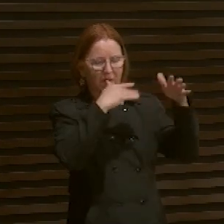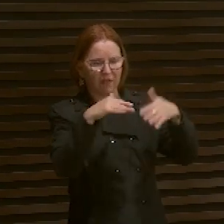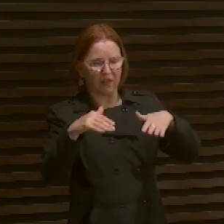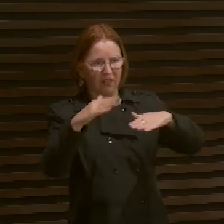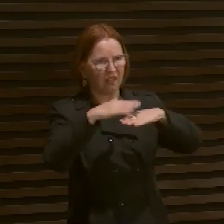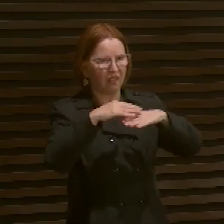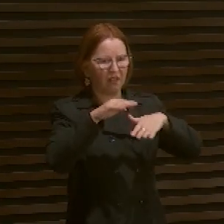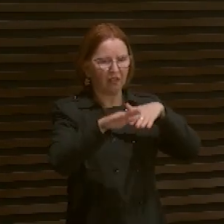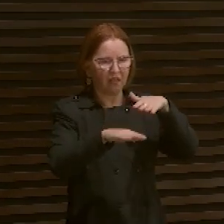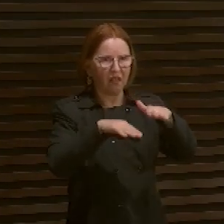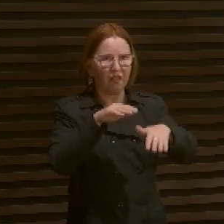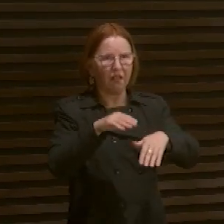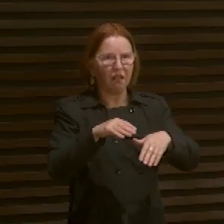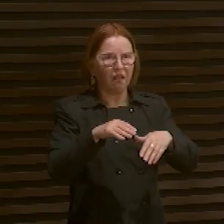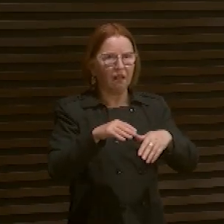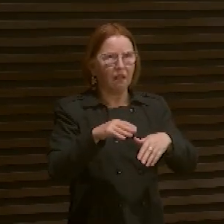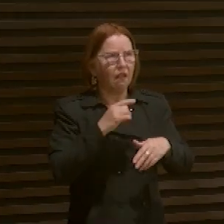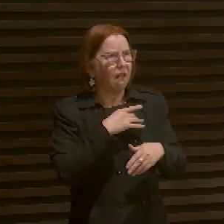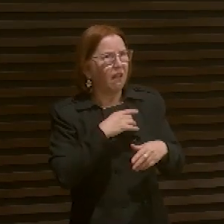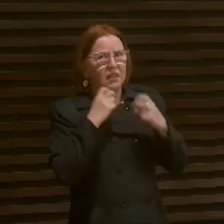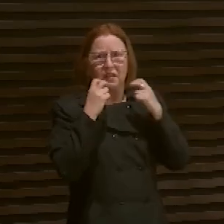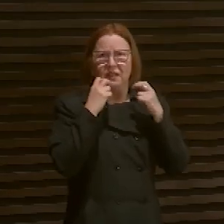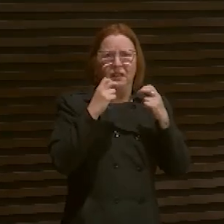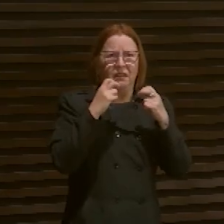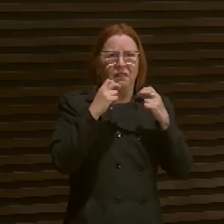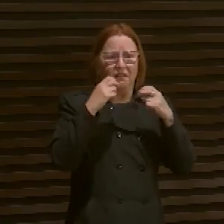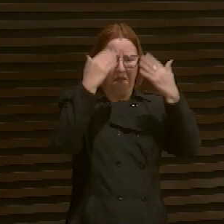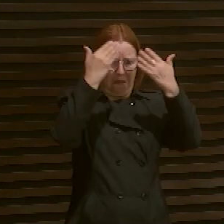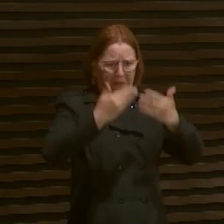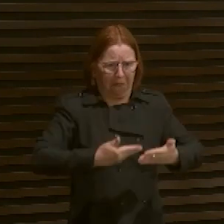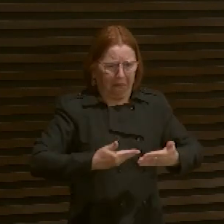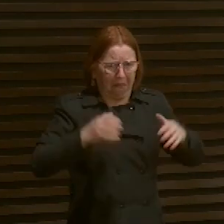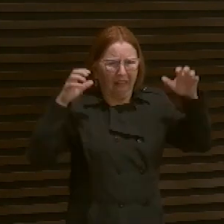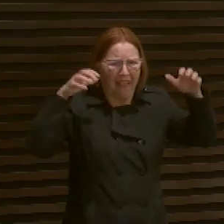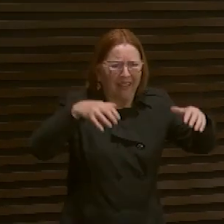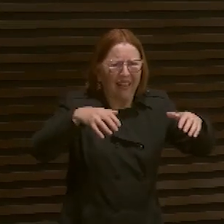ficaram aterrados e exclamaram: é um fantasma!